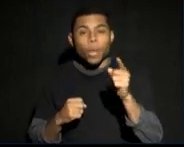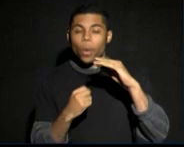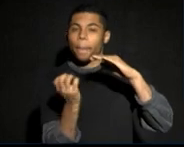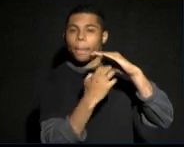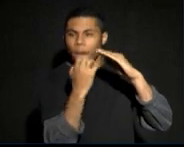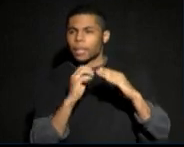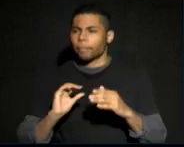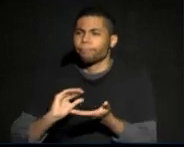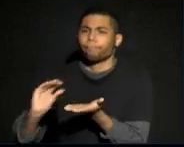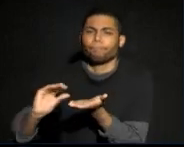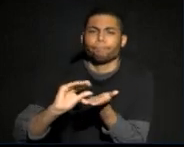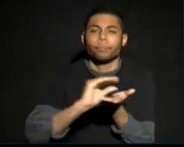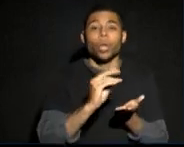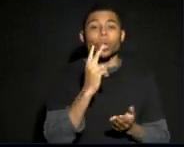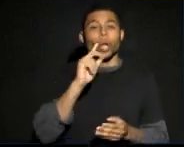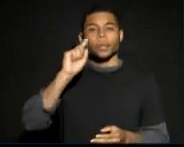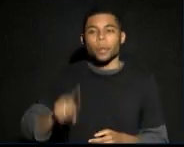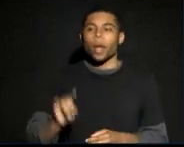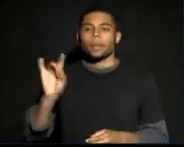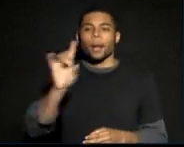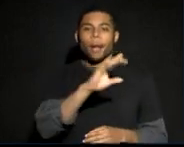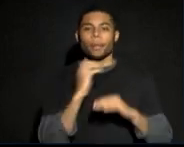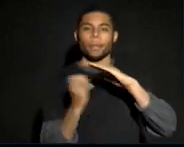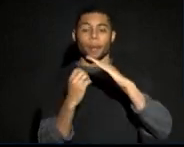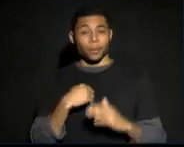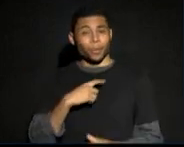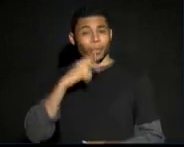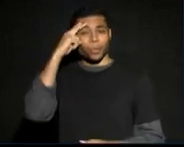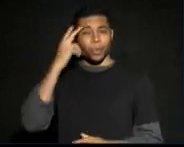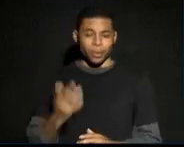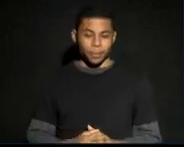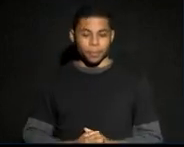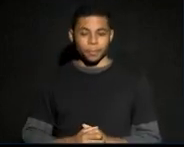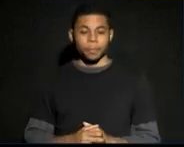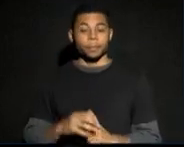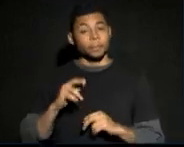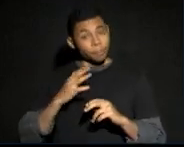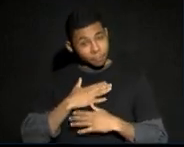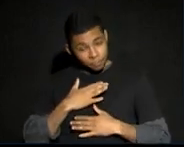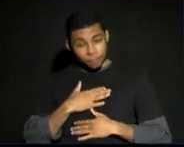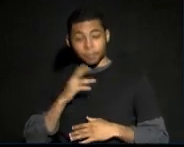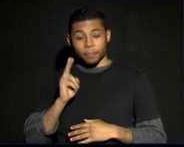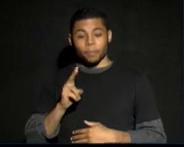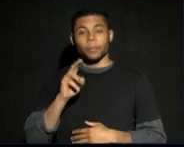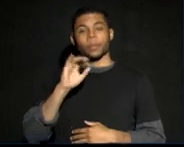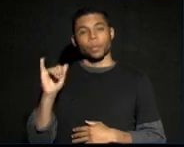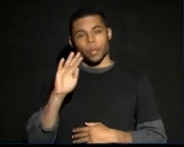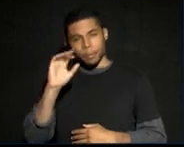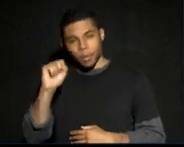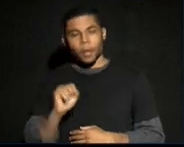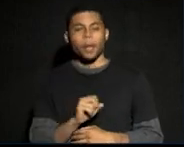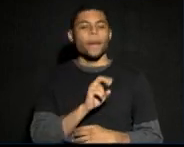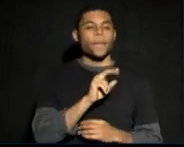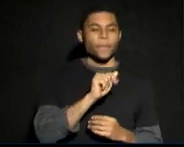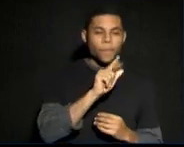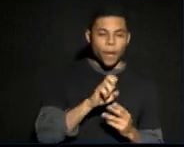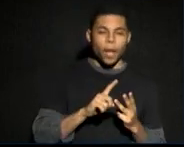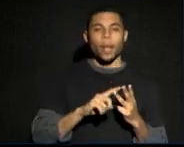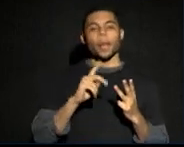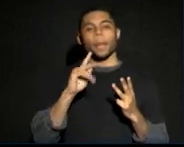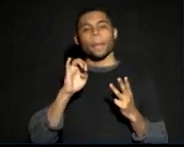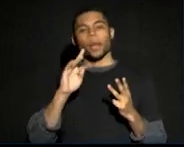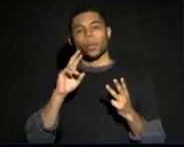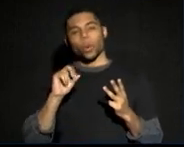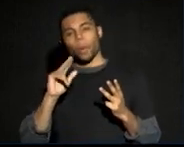brasileiras com é CUT botar dois milhões de por empresa eu tenho esse sonho tô mexendo pegar 10 por cento que tava e JBS Vale Petrobras